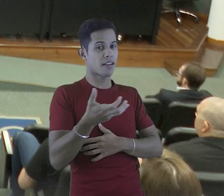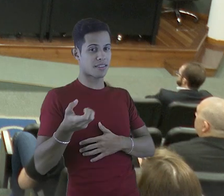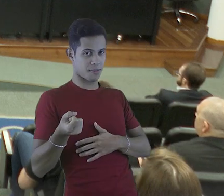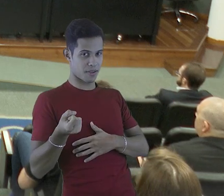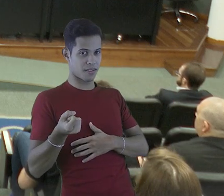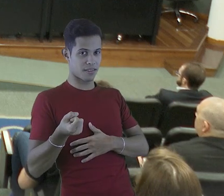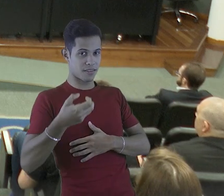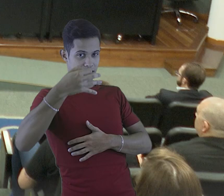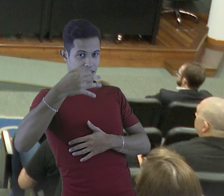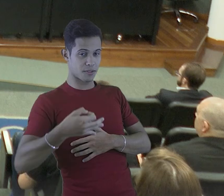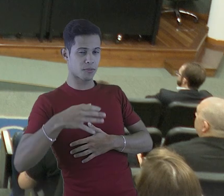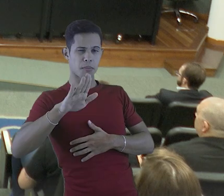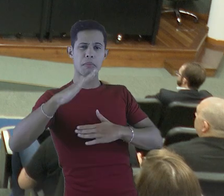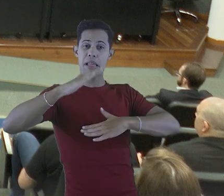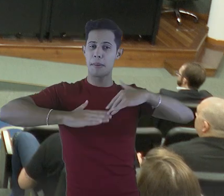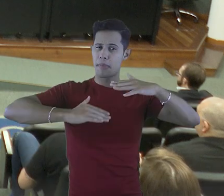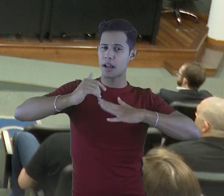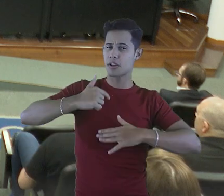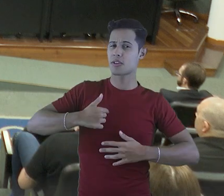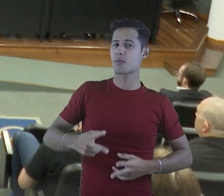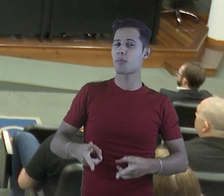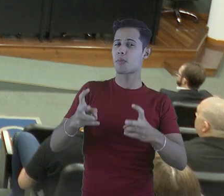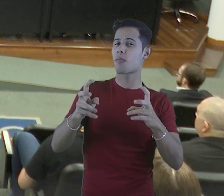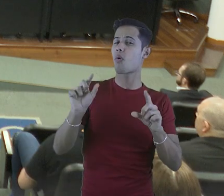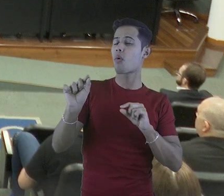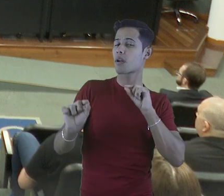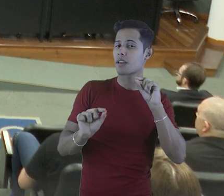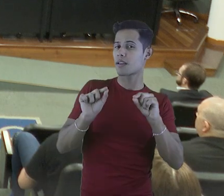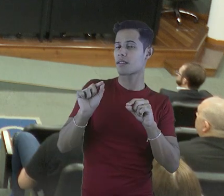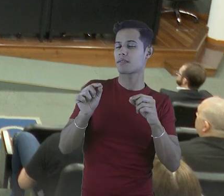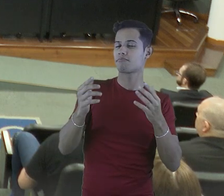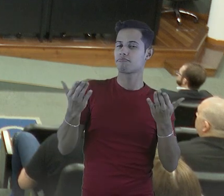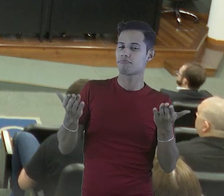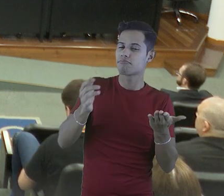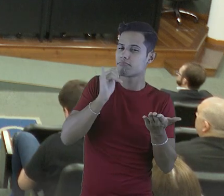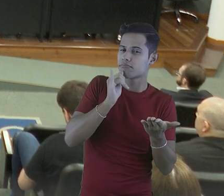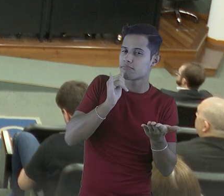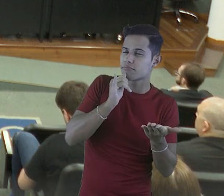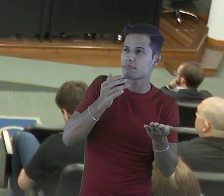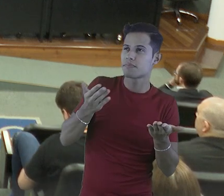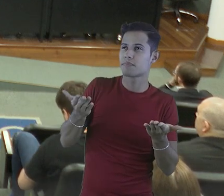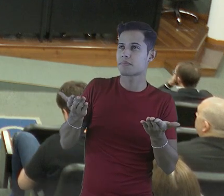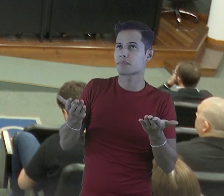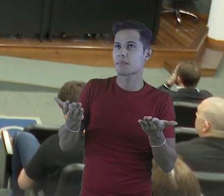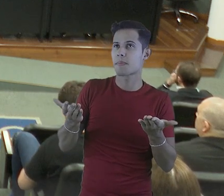informações o que que tem acontecido que eu tenho percebido na prática essa questão de